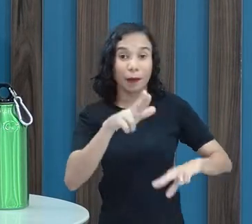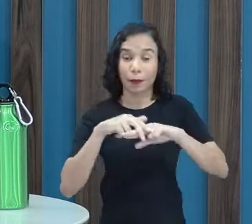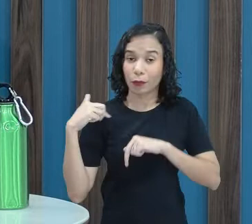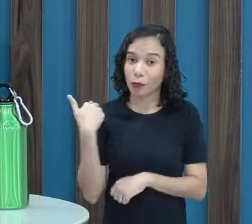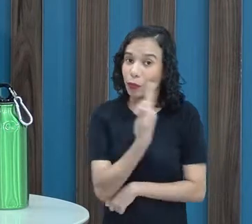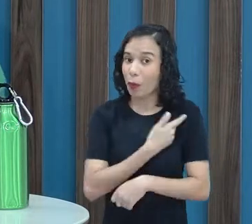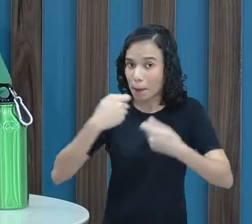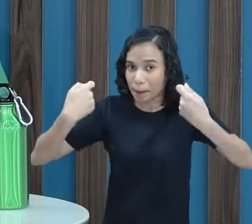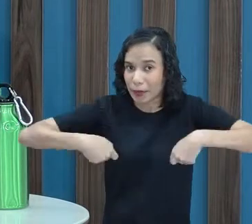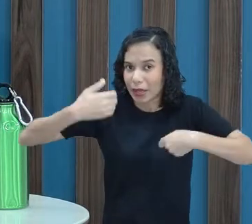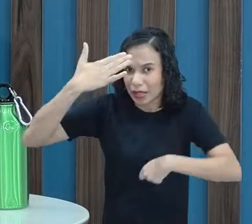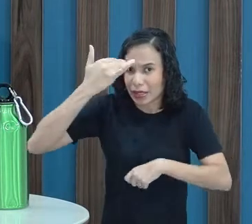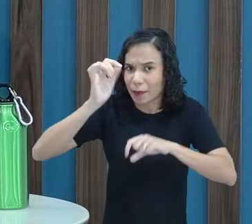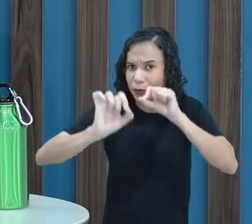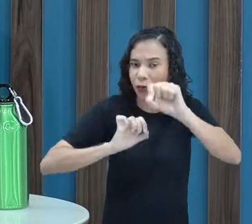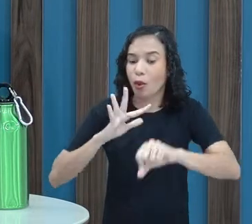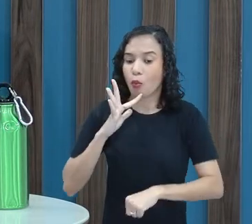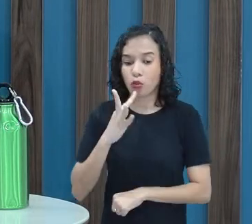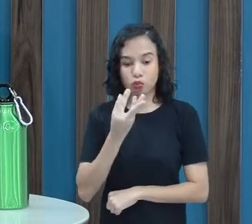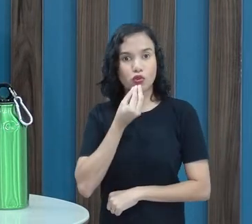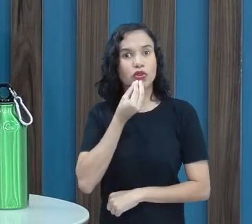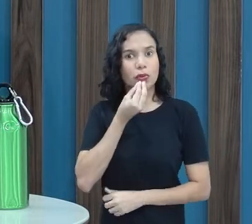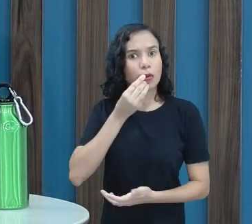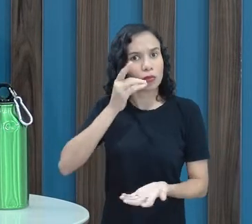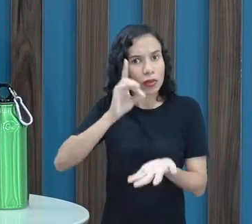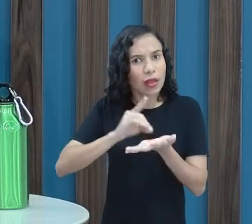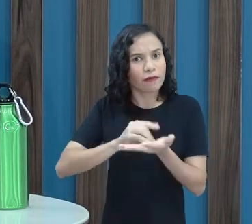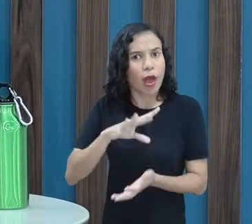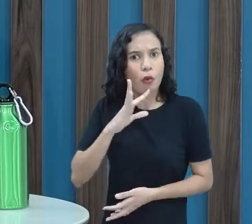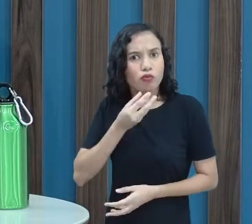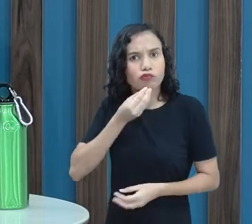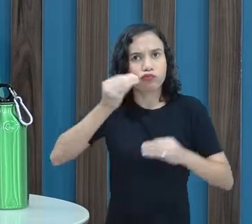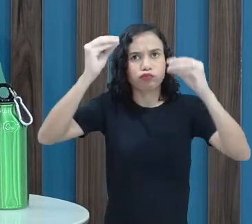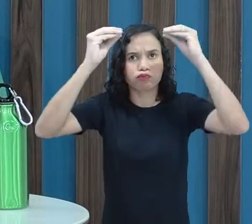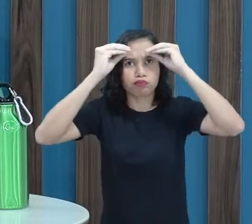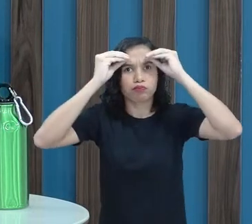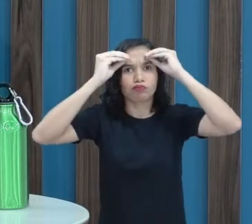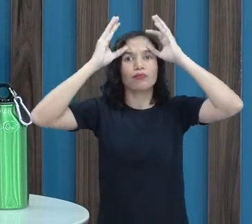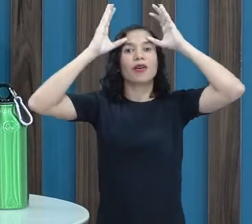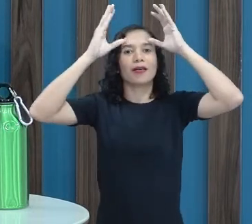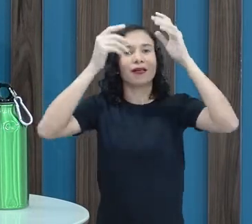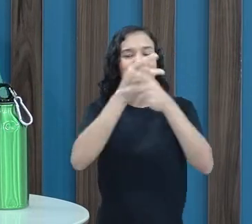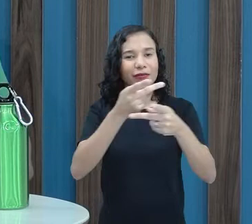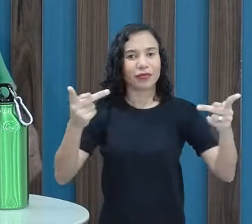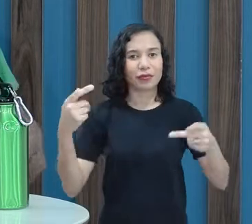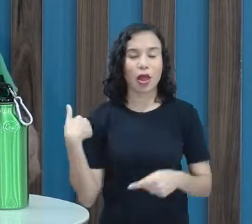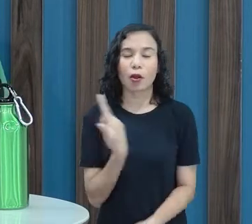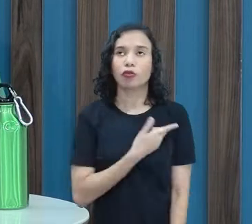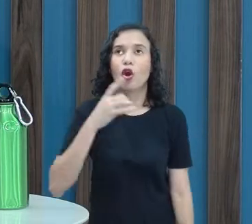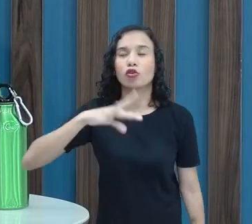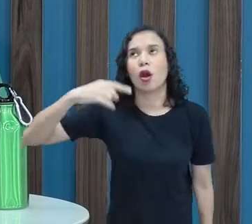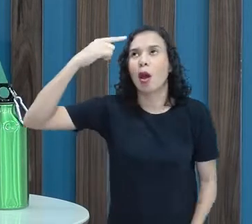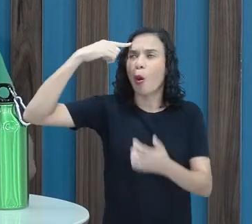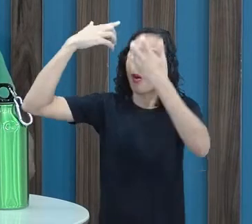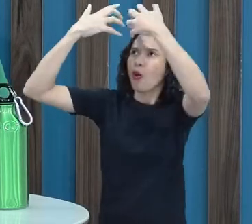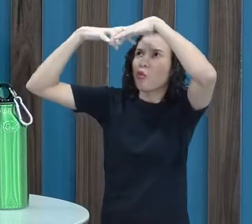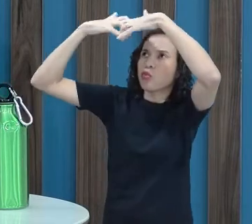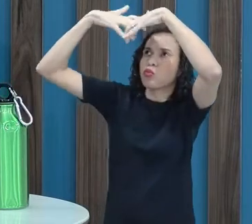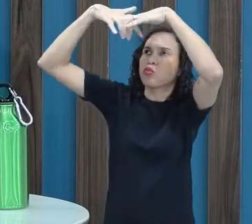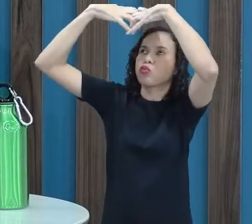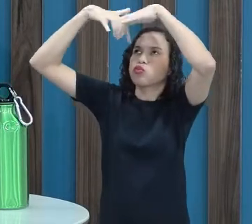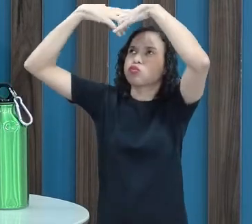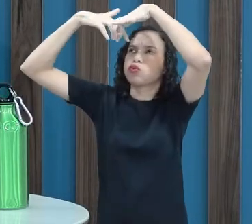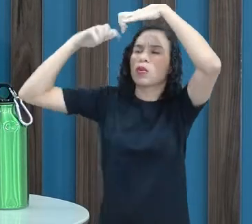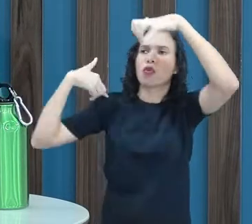precisa saber se o conhecimento ele tá, né, chegando para vocês, porque quando a gente faz, está tudo na nossa cabeça, né? A forma que a